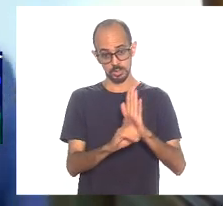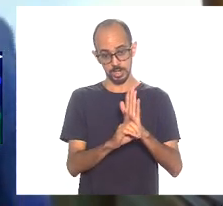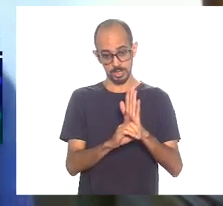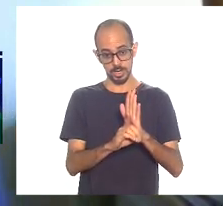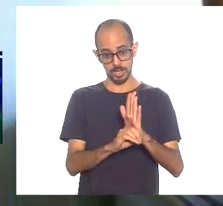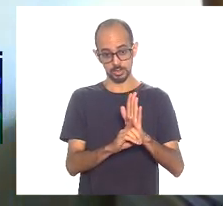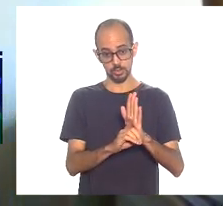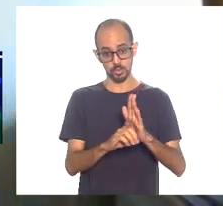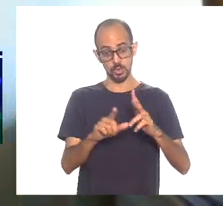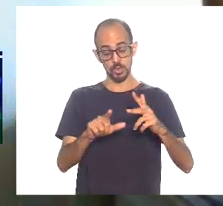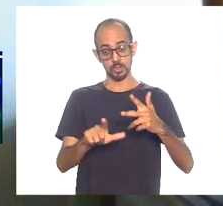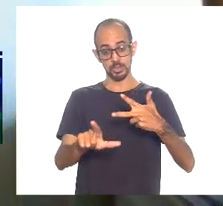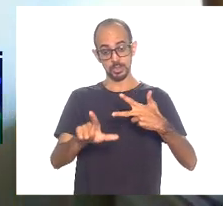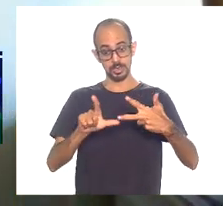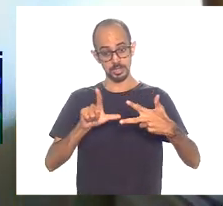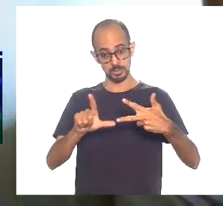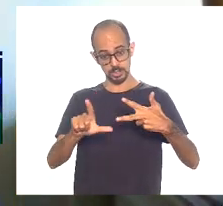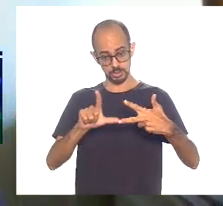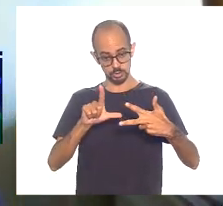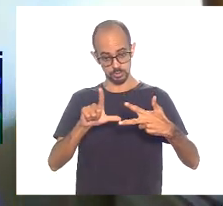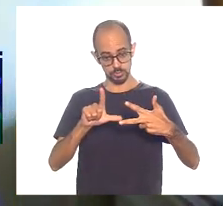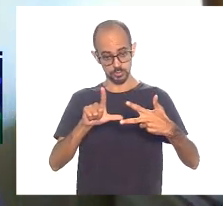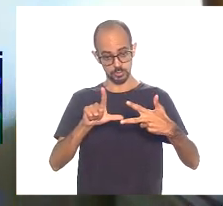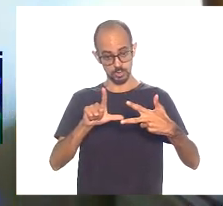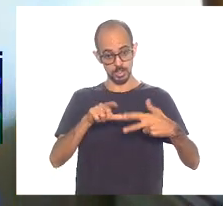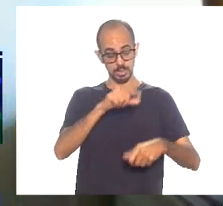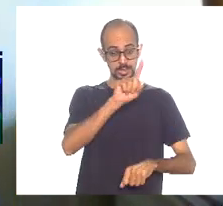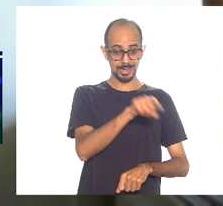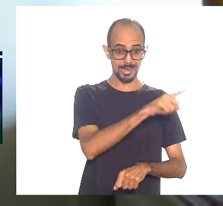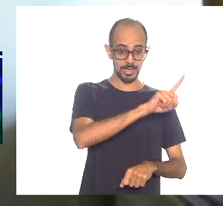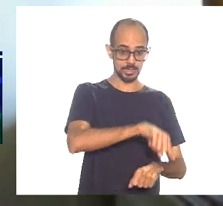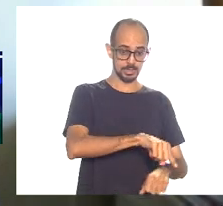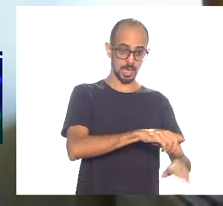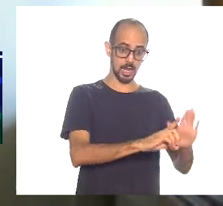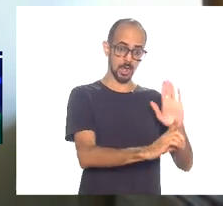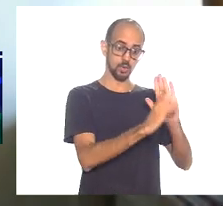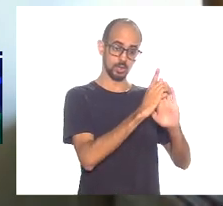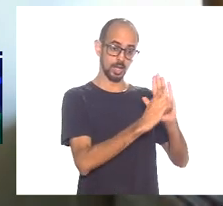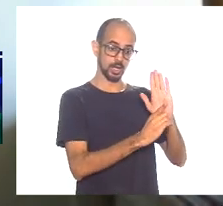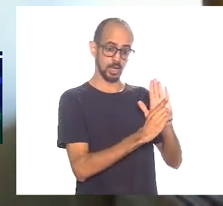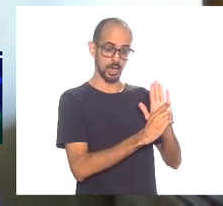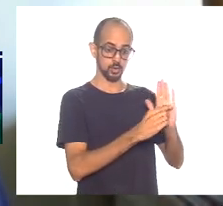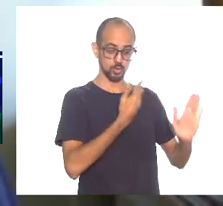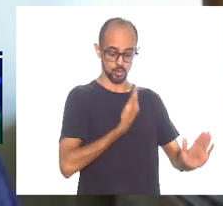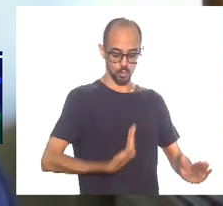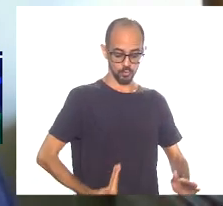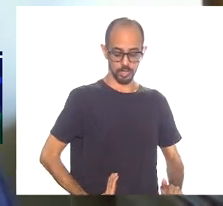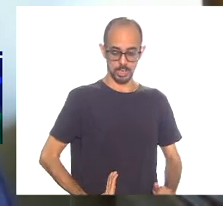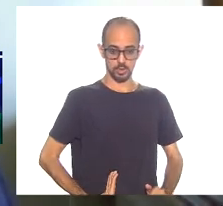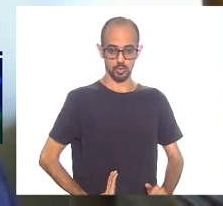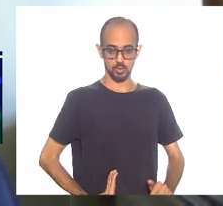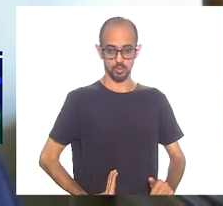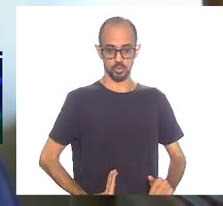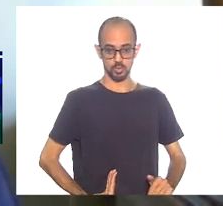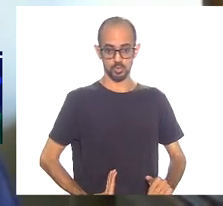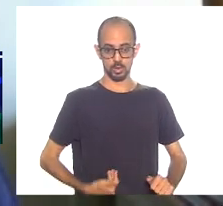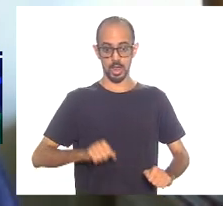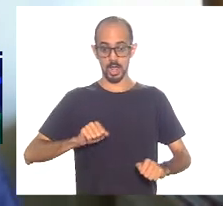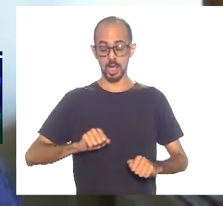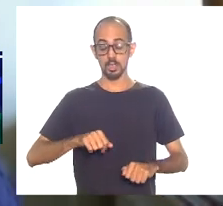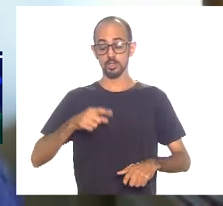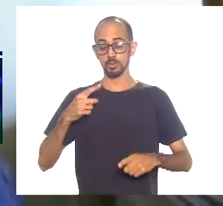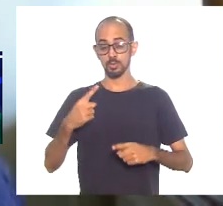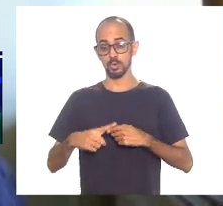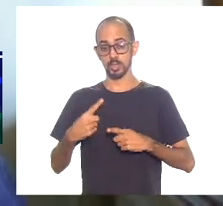legislativo que sustenta o decreto do governador única e